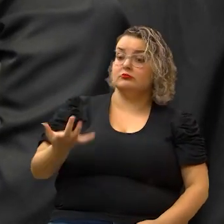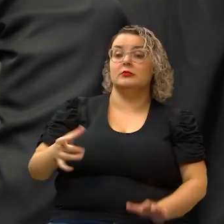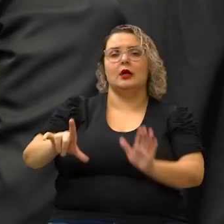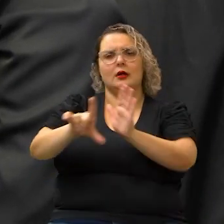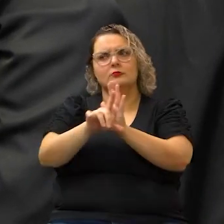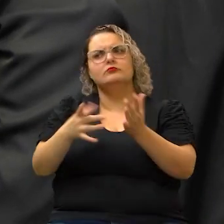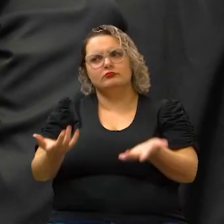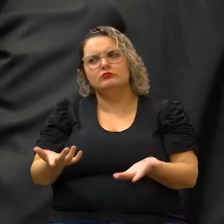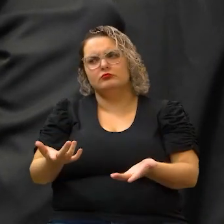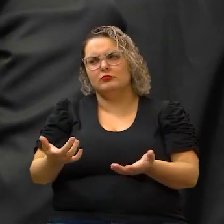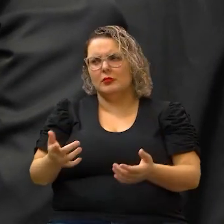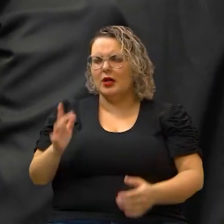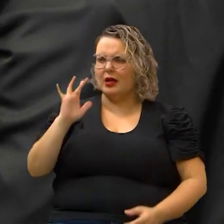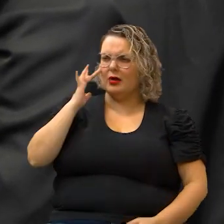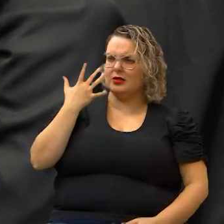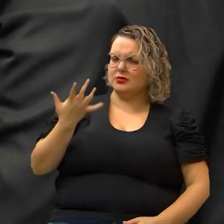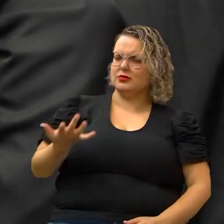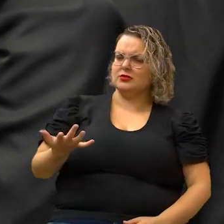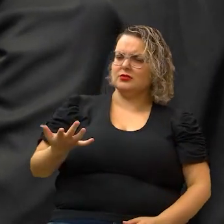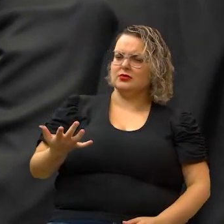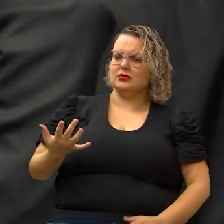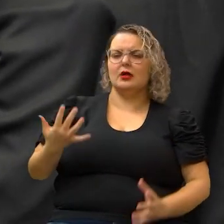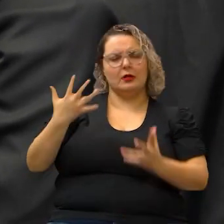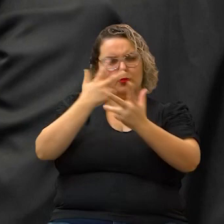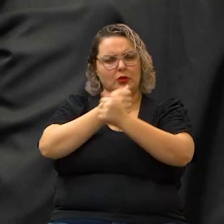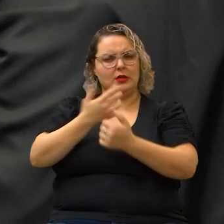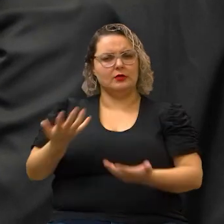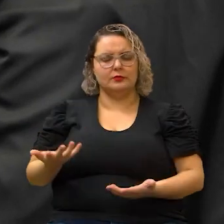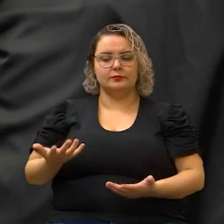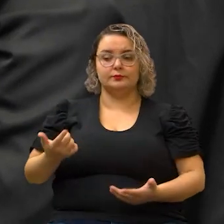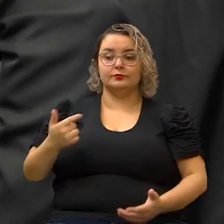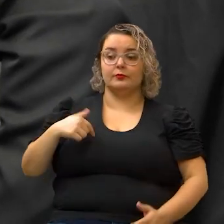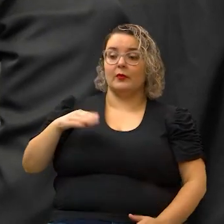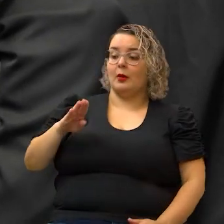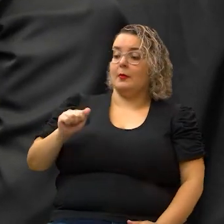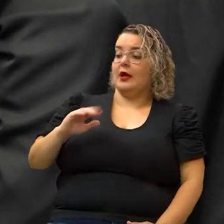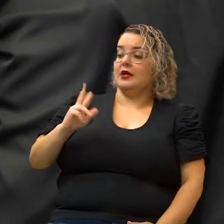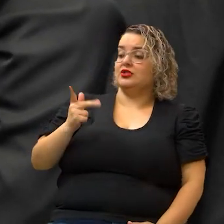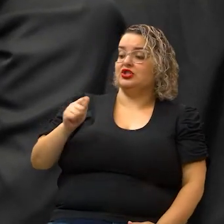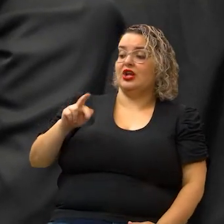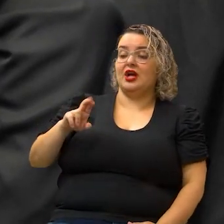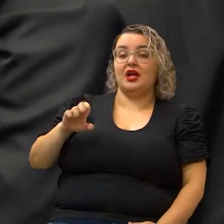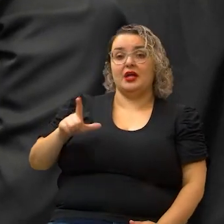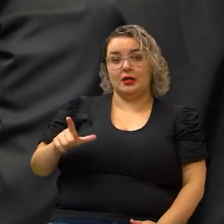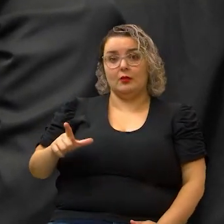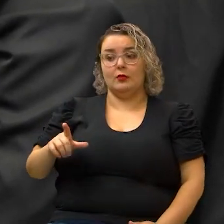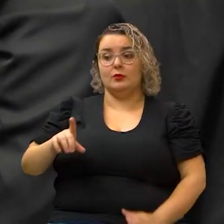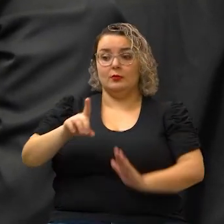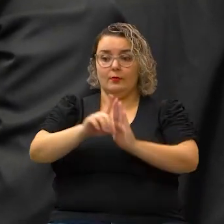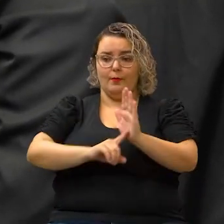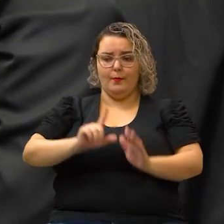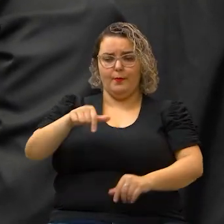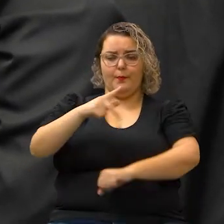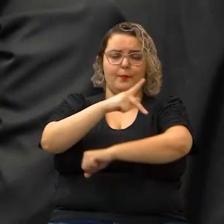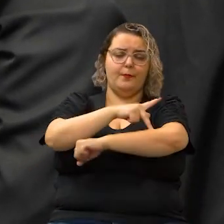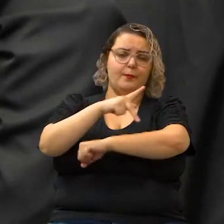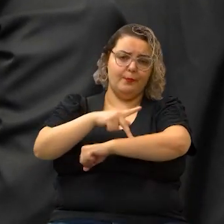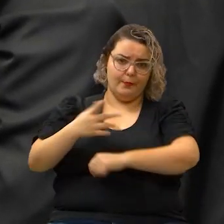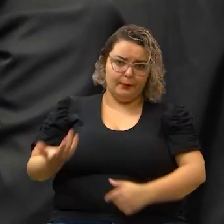das leis, tudo. Falei, eu achei uma coisa bonita. Então eu era bacharel em direito. E depois eu fiz